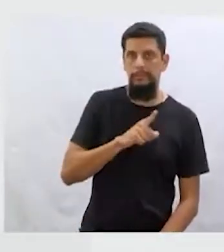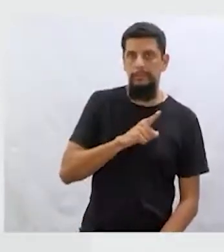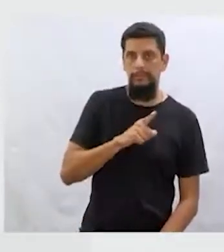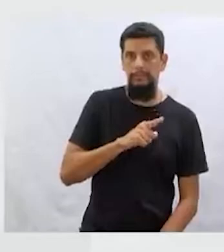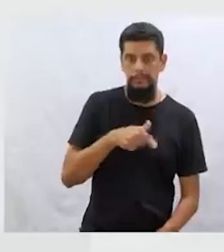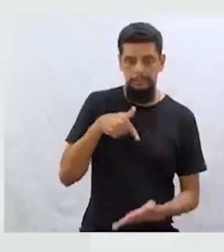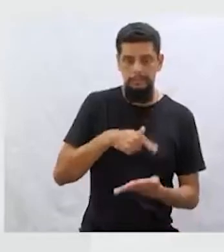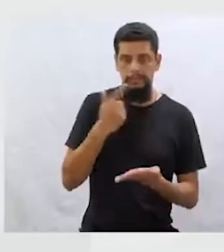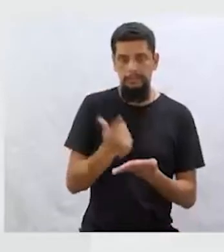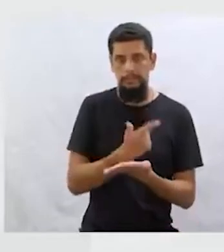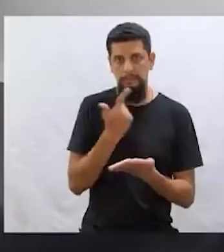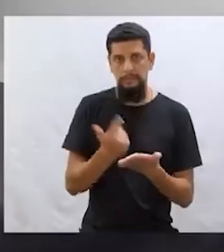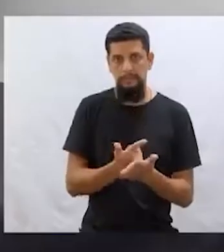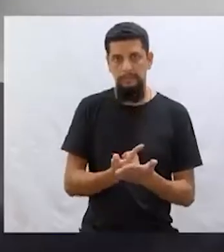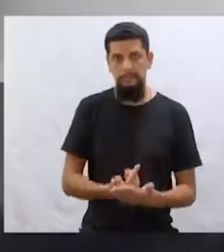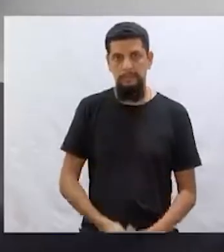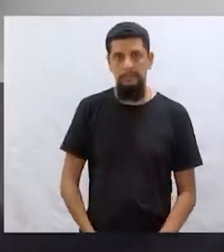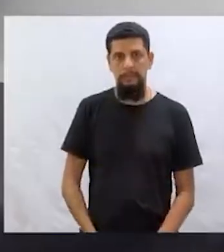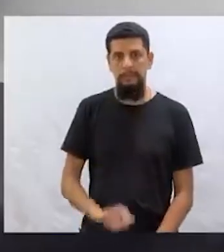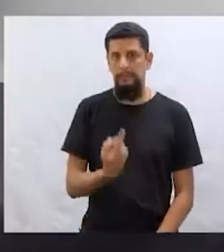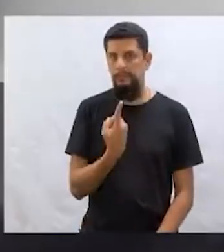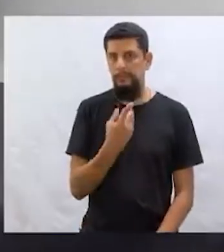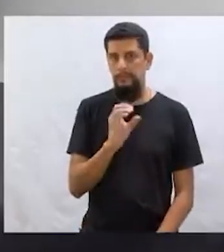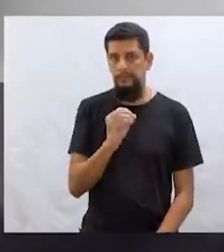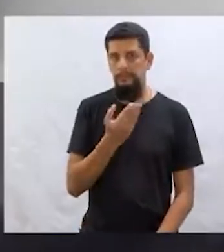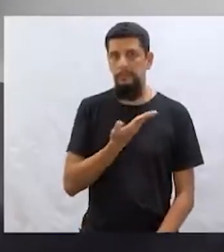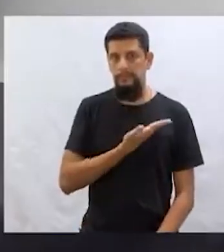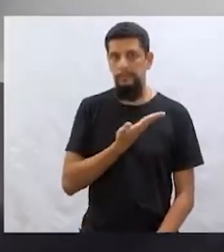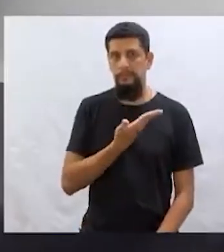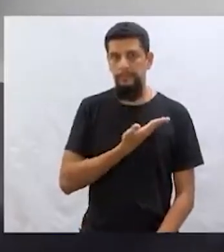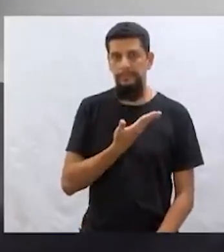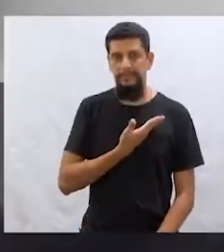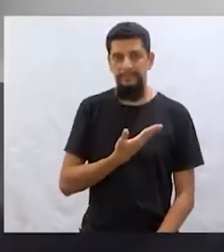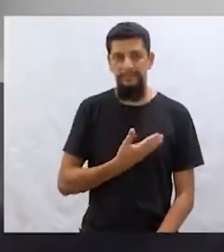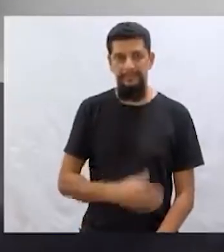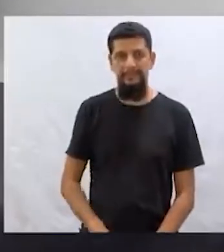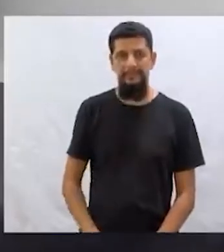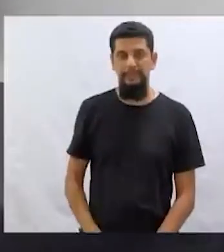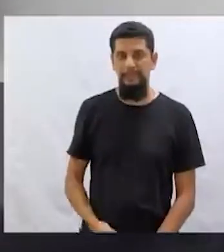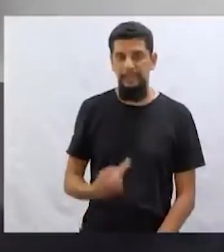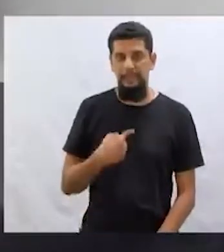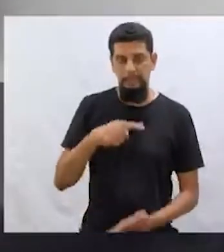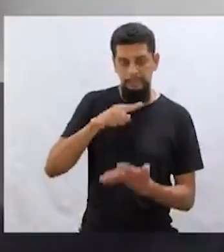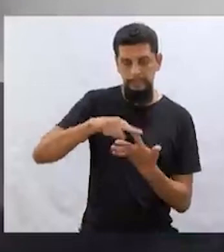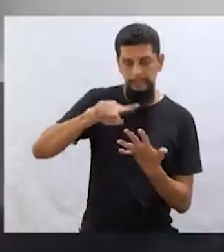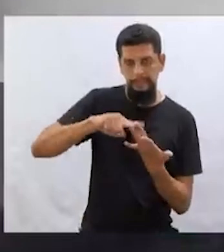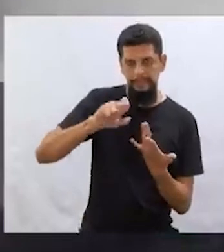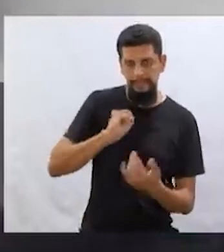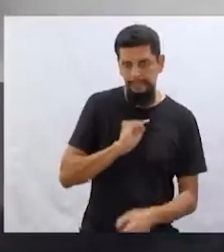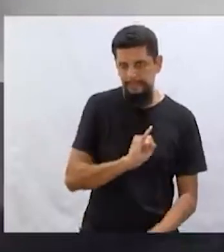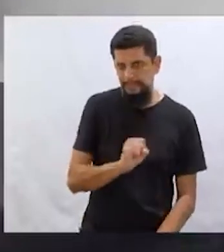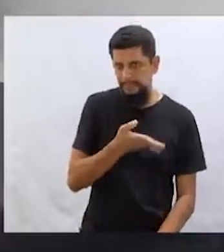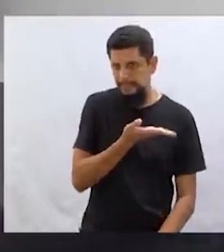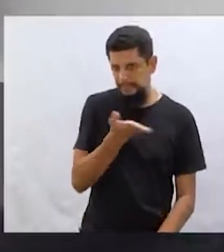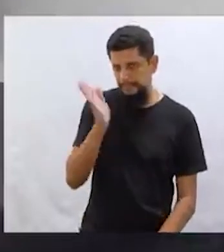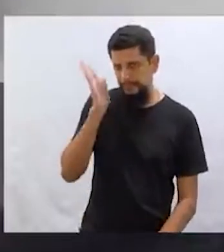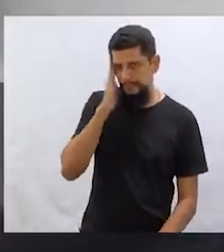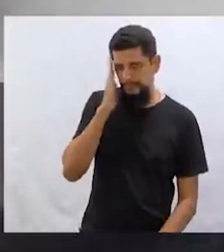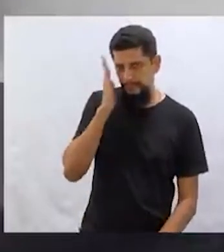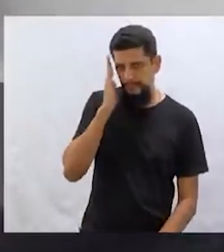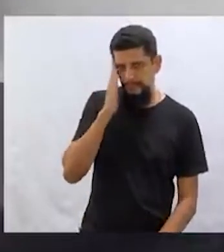lá do livro, os 10 amigos. E eles estão bem felizes. Bem felizes. Eu vou contar aqui. Será que eles já